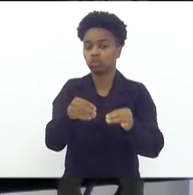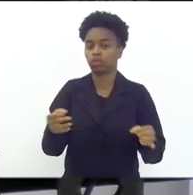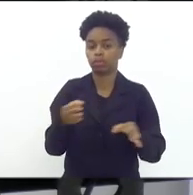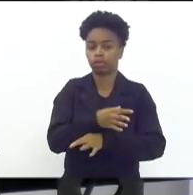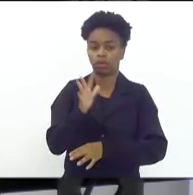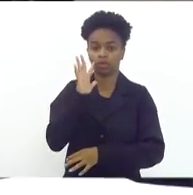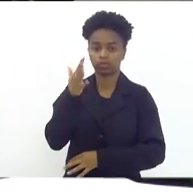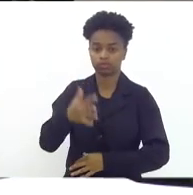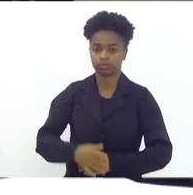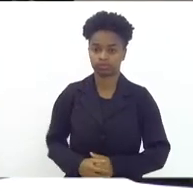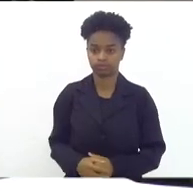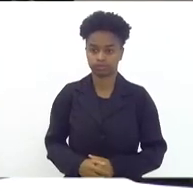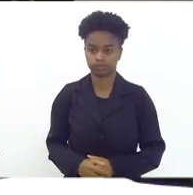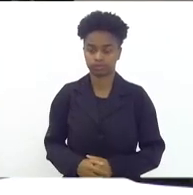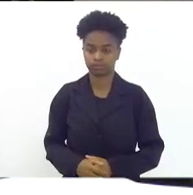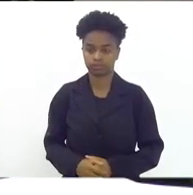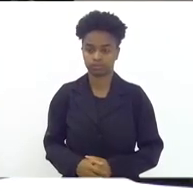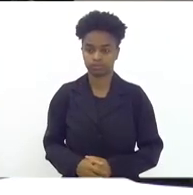presidente